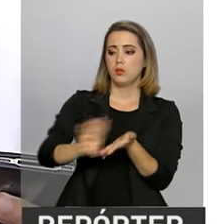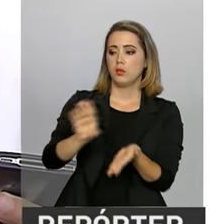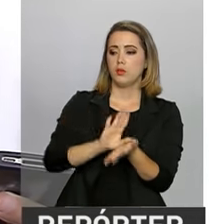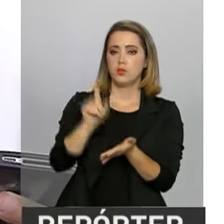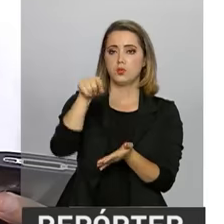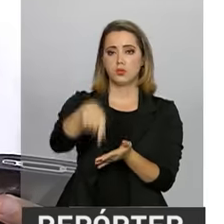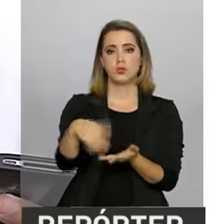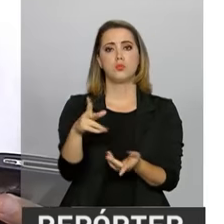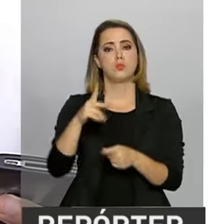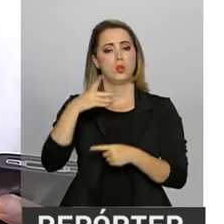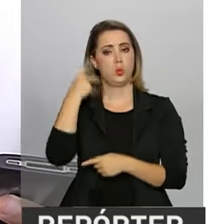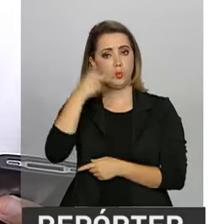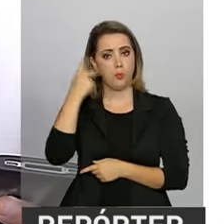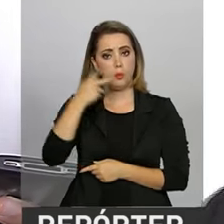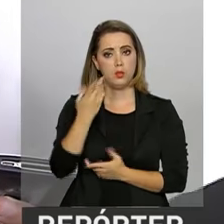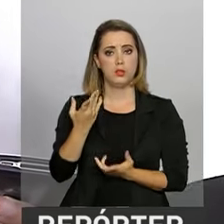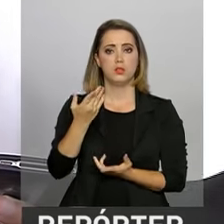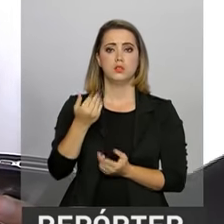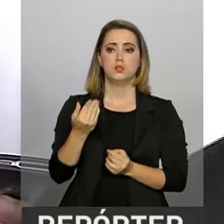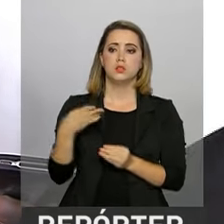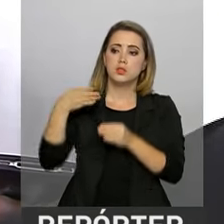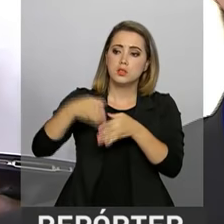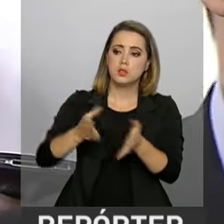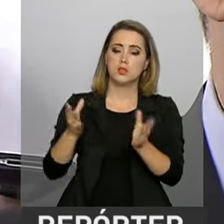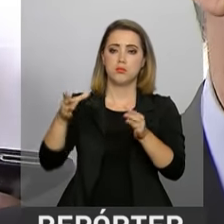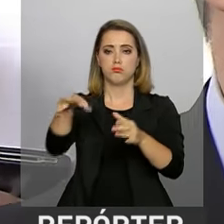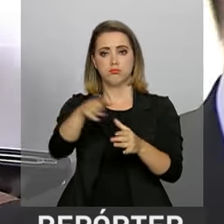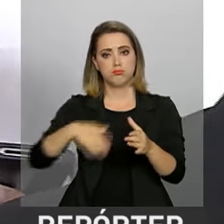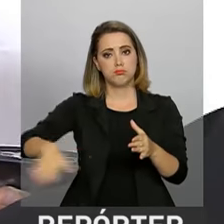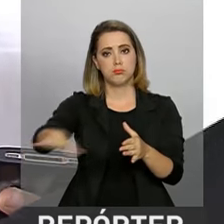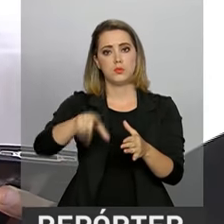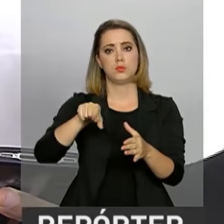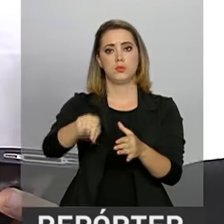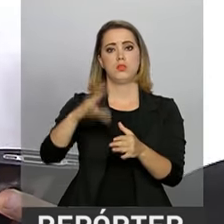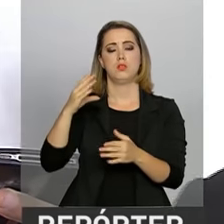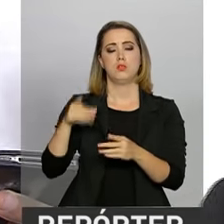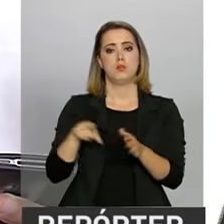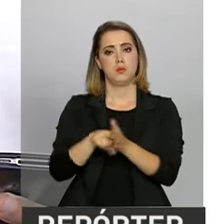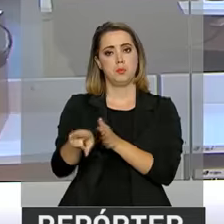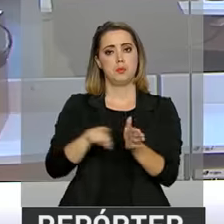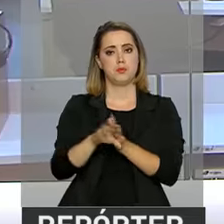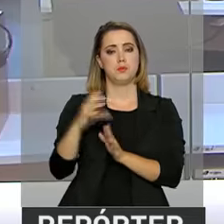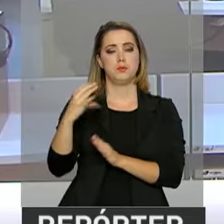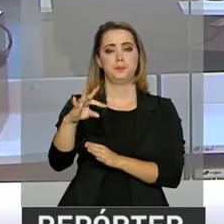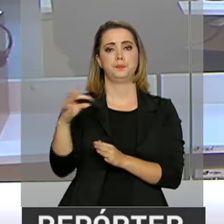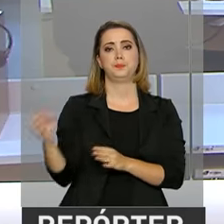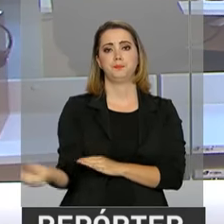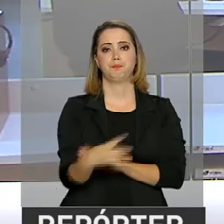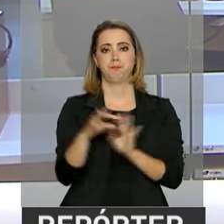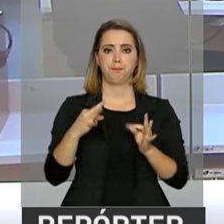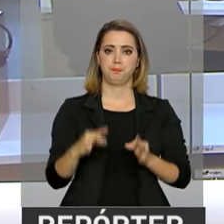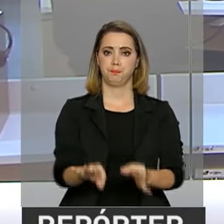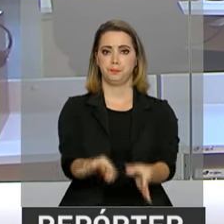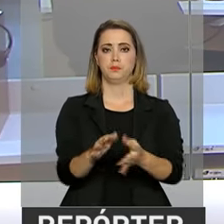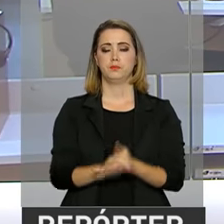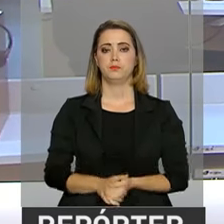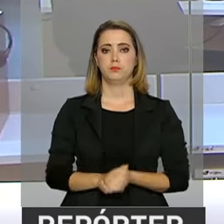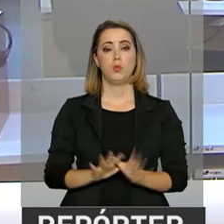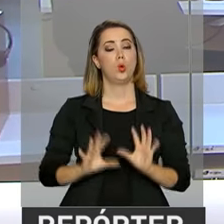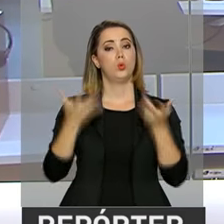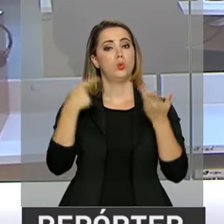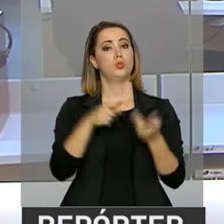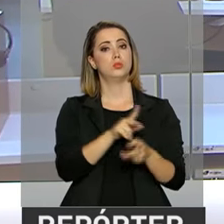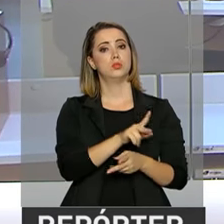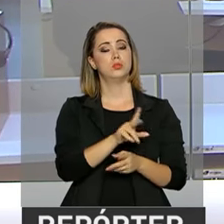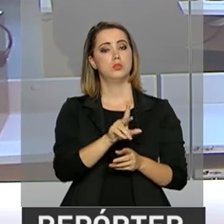bastante precisas nesse campo, na pesquisa, na ciência e na inovação. E durante o evento, o presidente